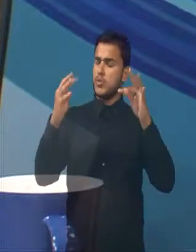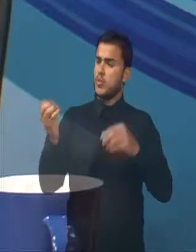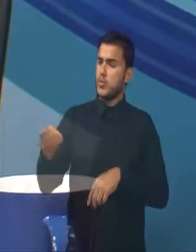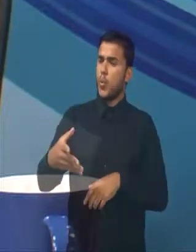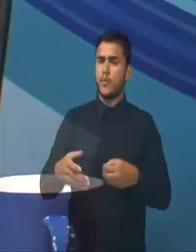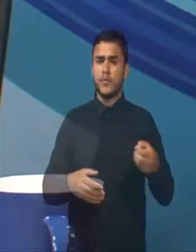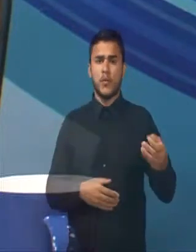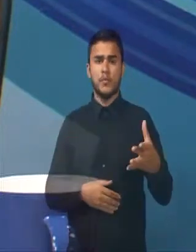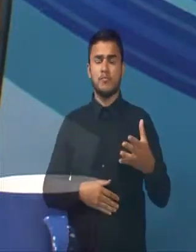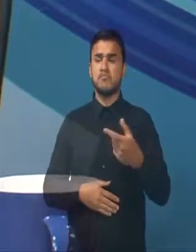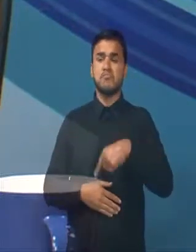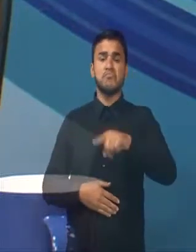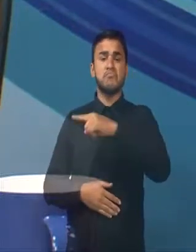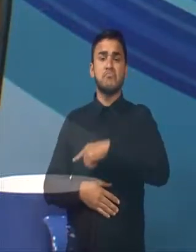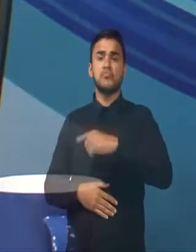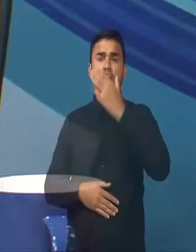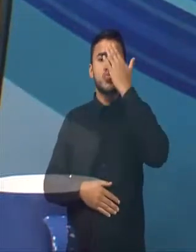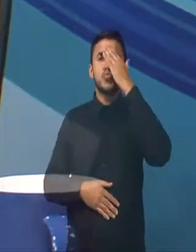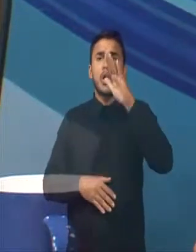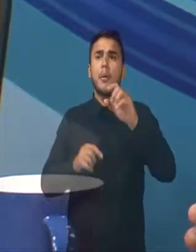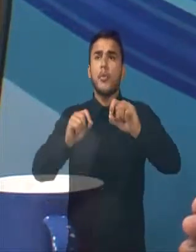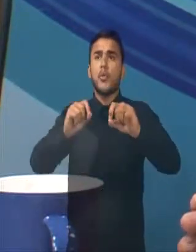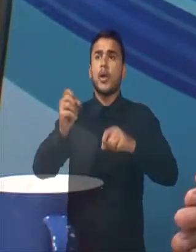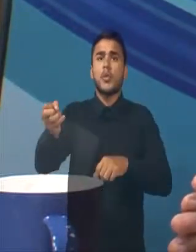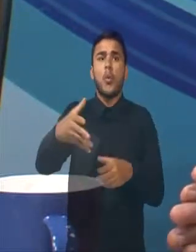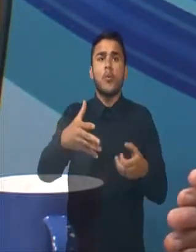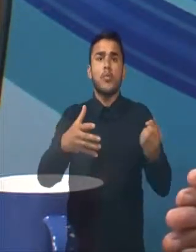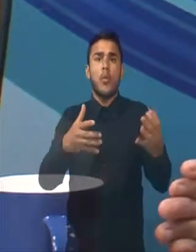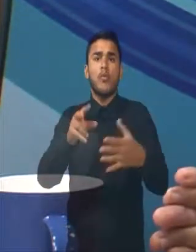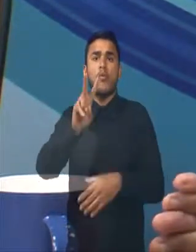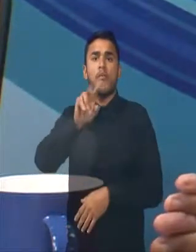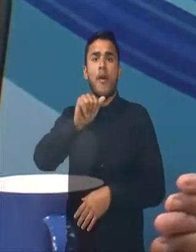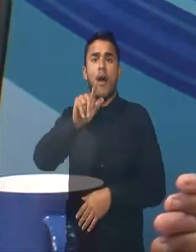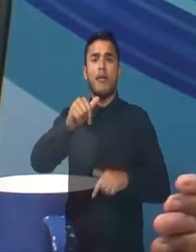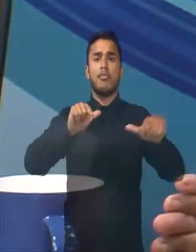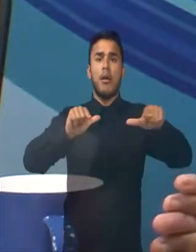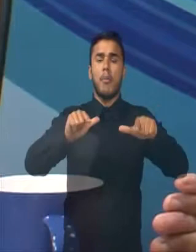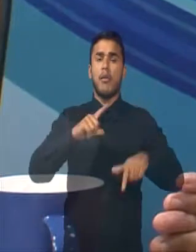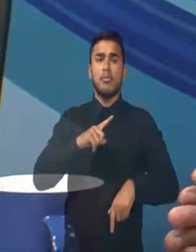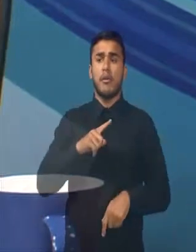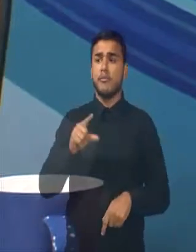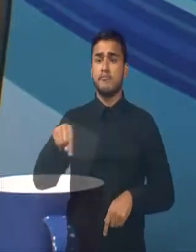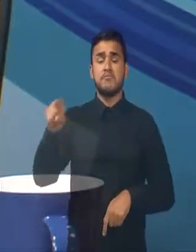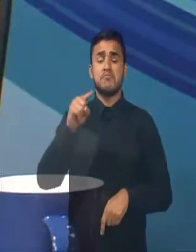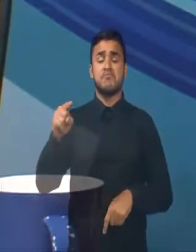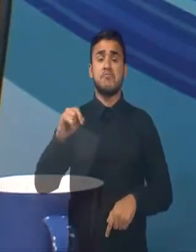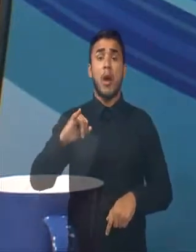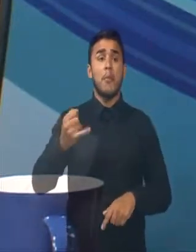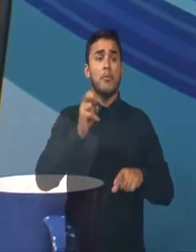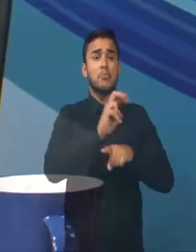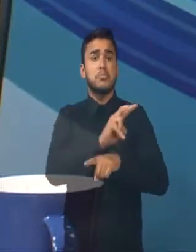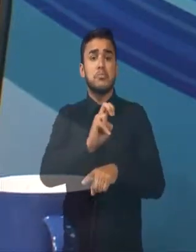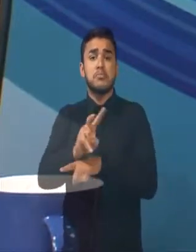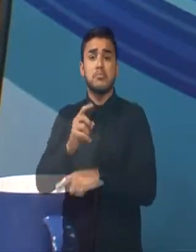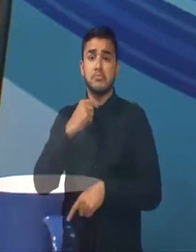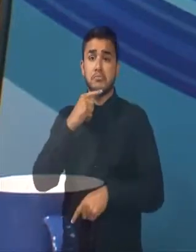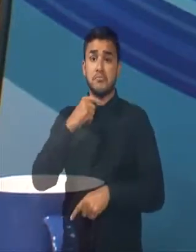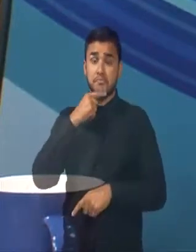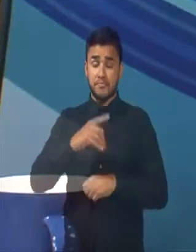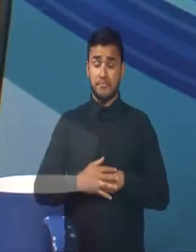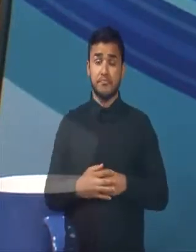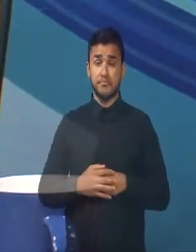de aproveitar os novos empregos que eram criados por essa revolução tecnológica. Ao tempo